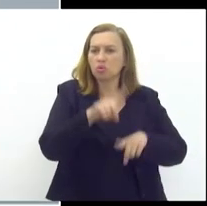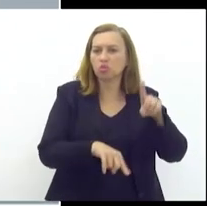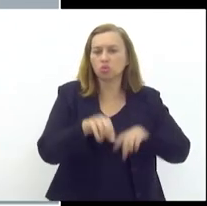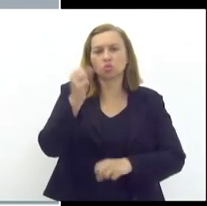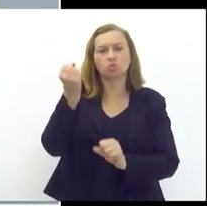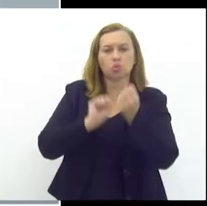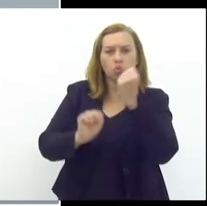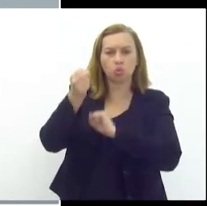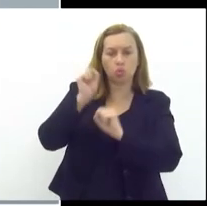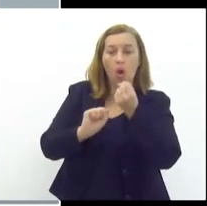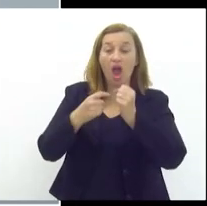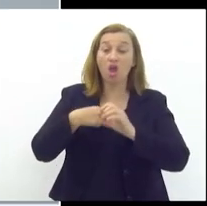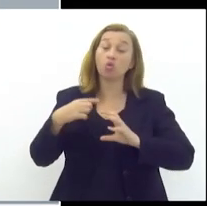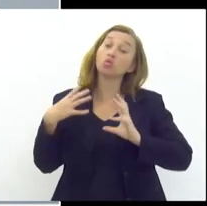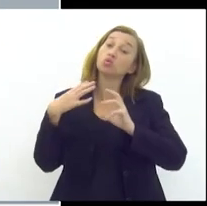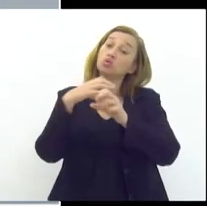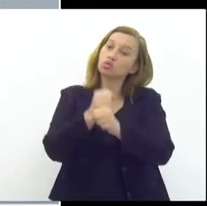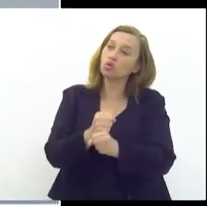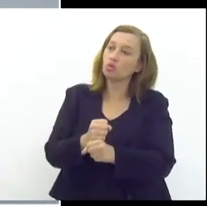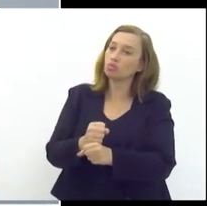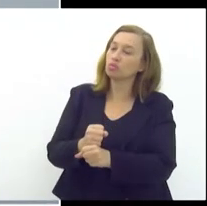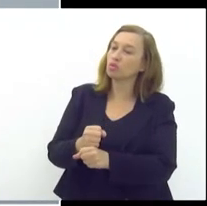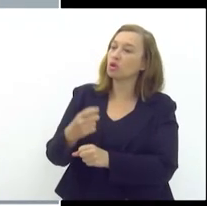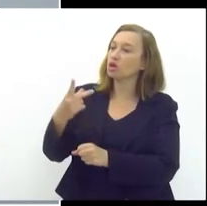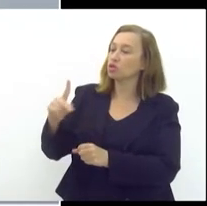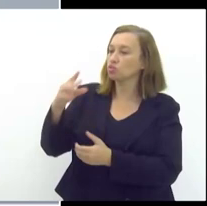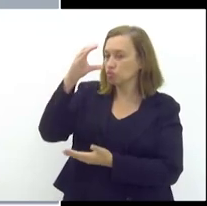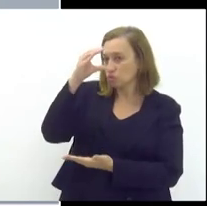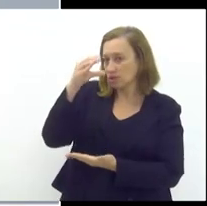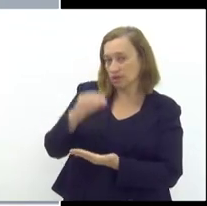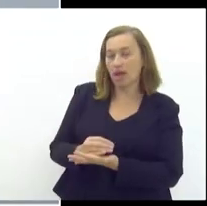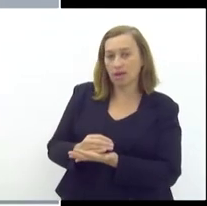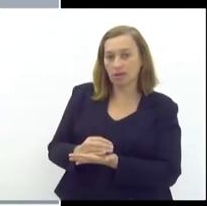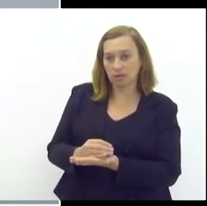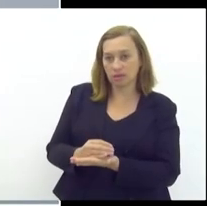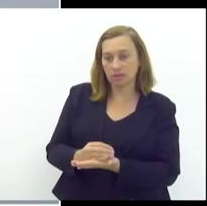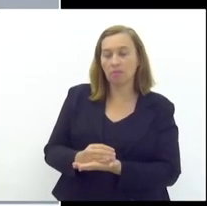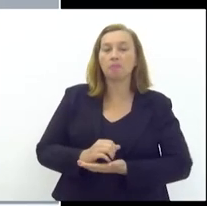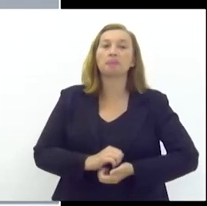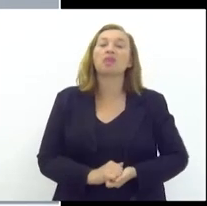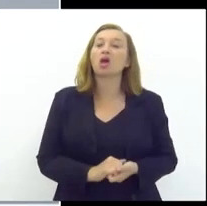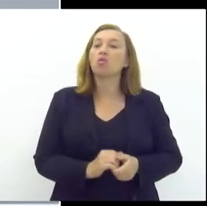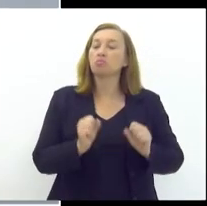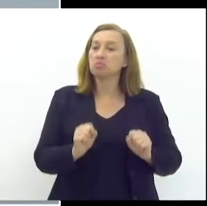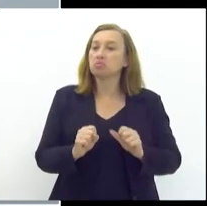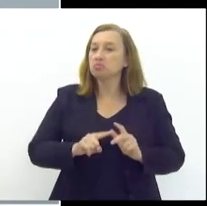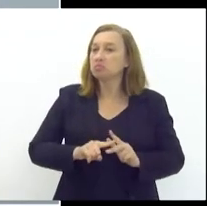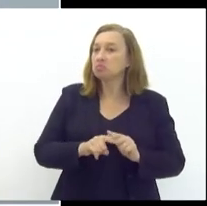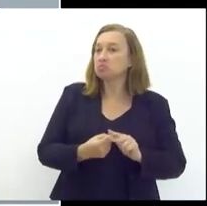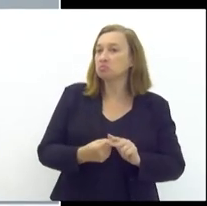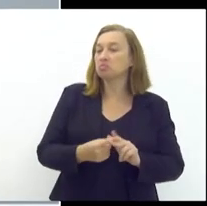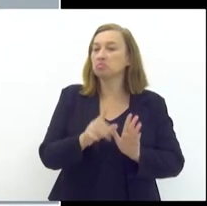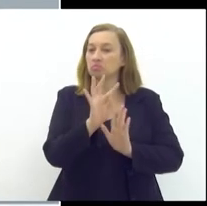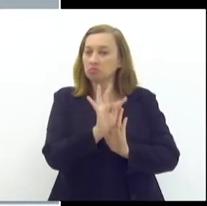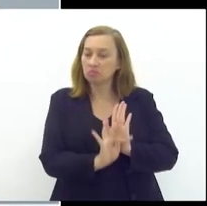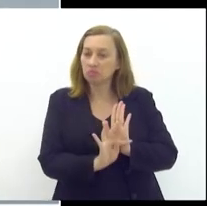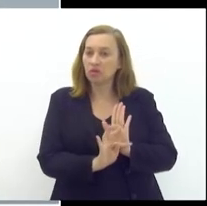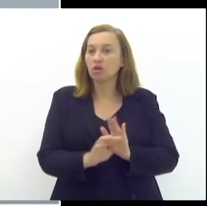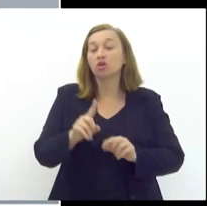aí eu me somo a sua tese que poder seria por isso escrevi lá alterar a redação produtos